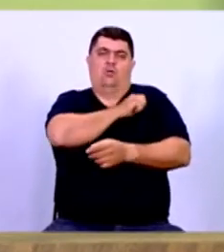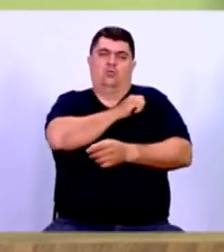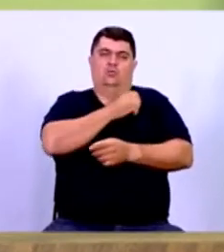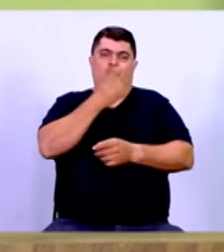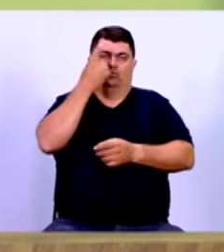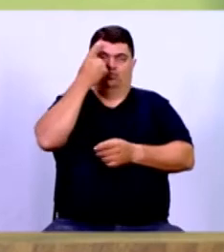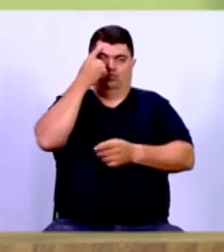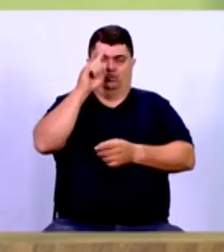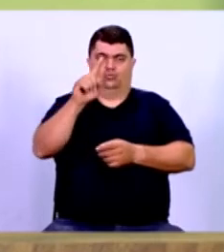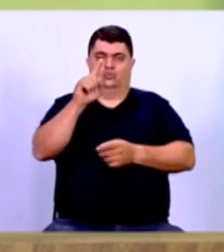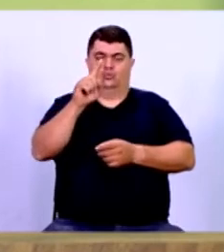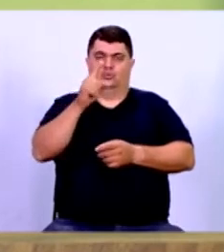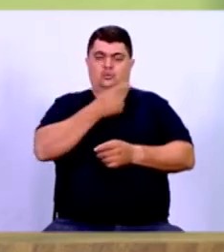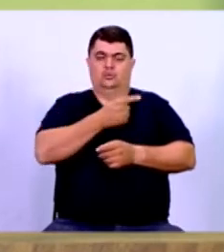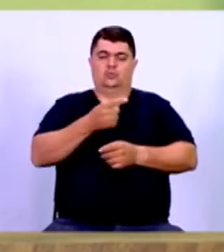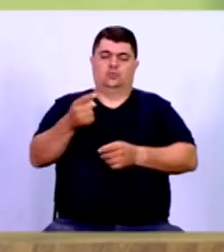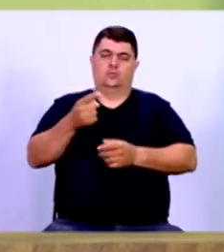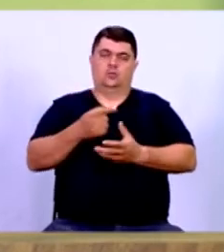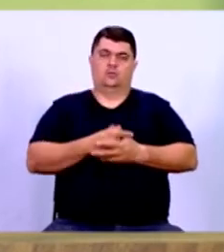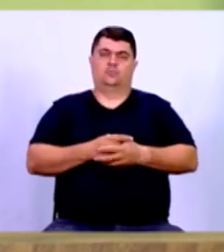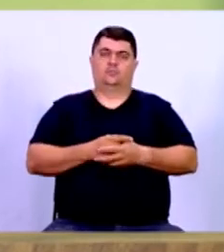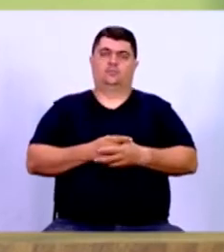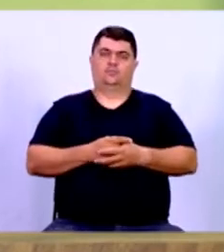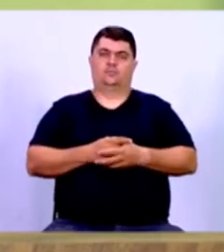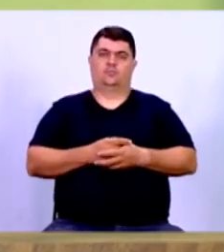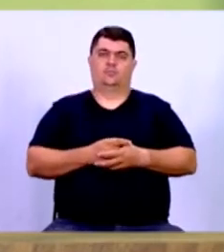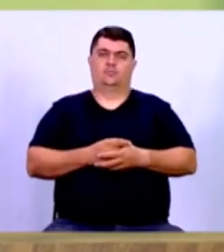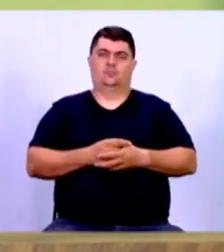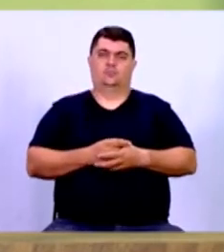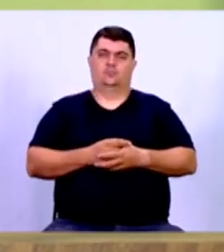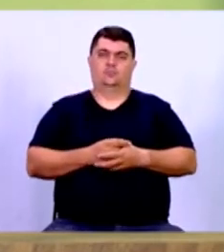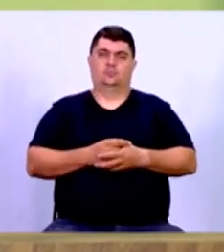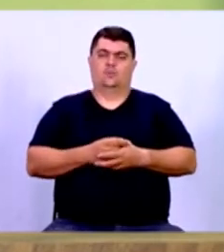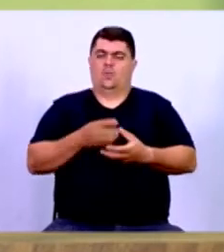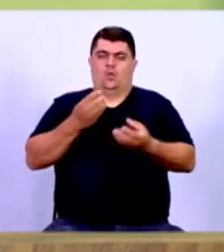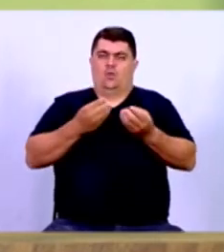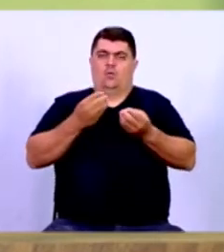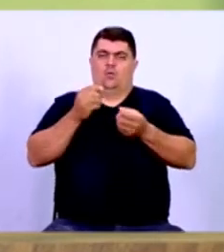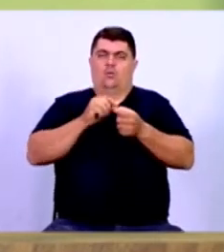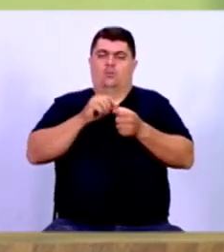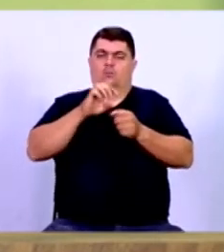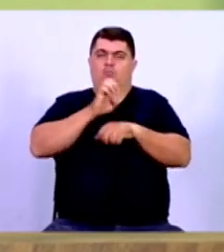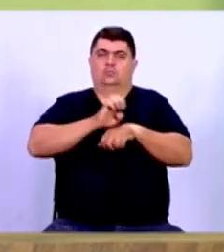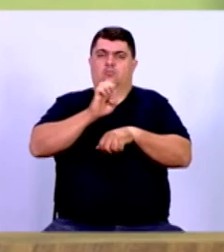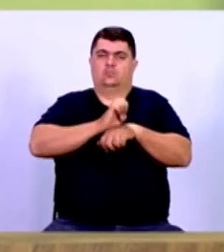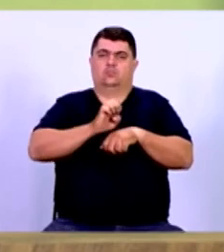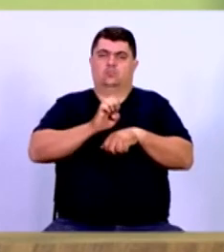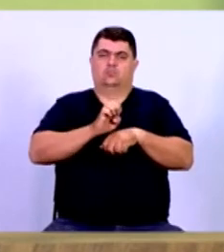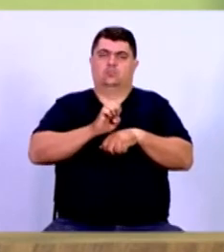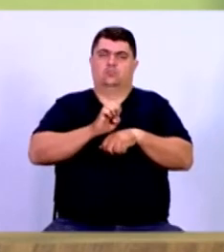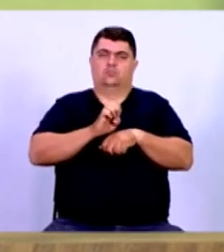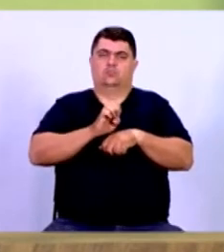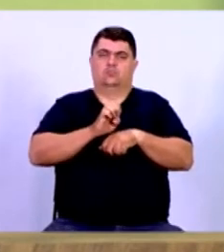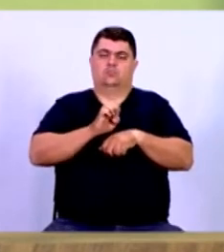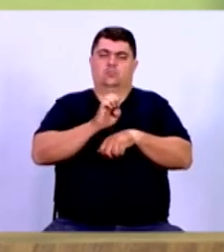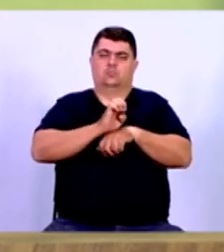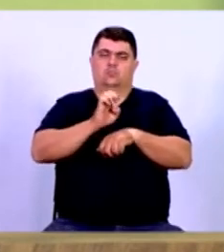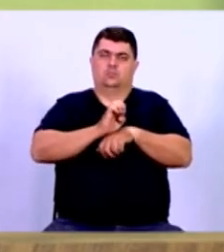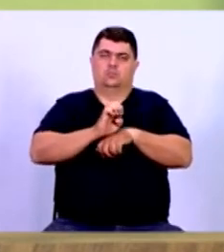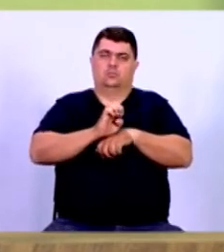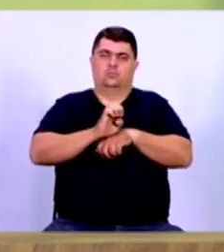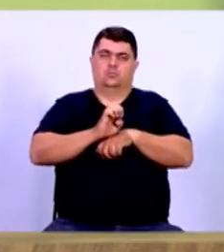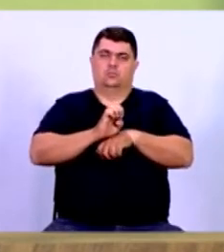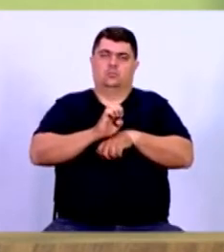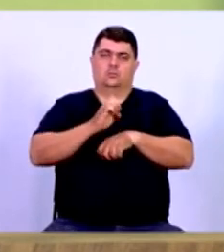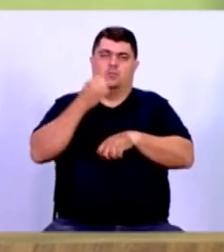do formato do curso à distância. Ele tem algum impedimento dele realizar um estágio no